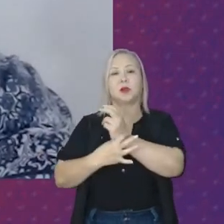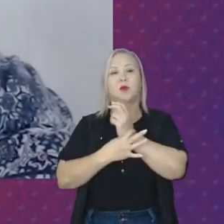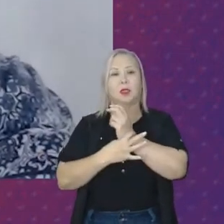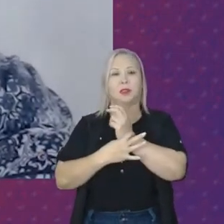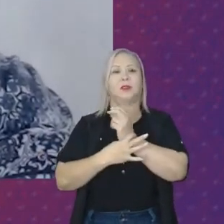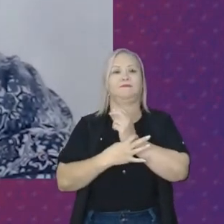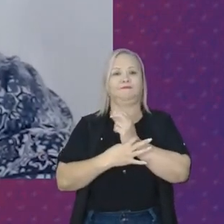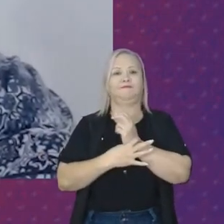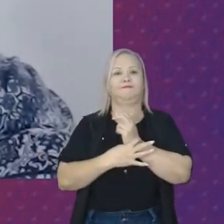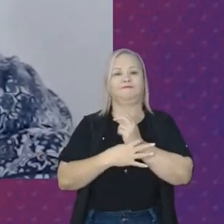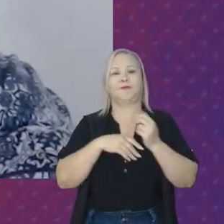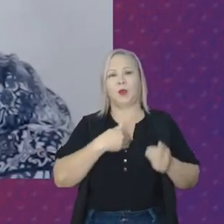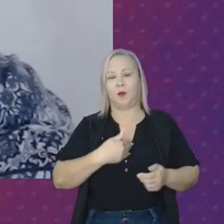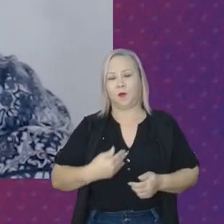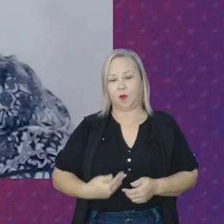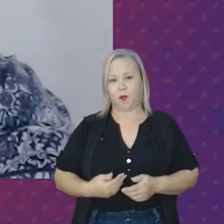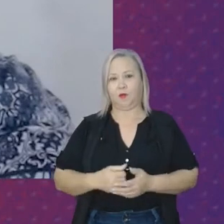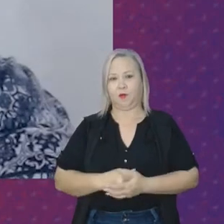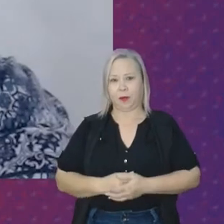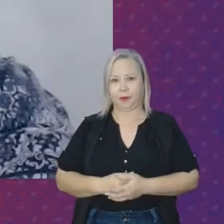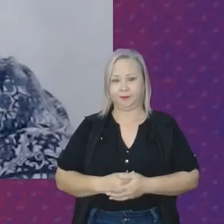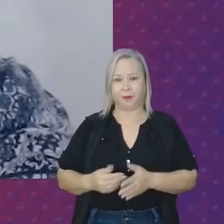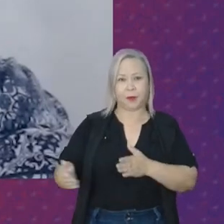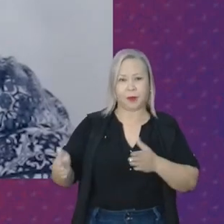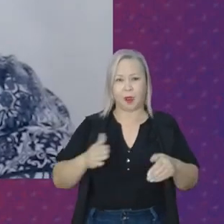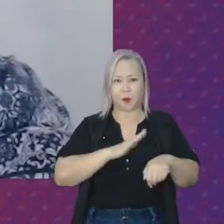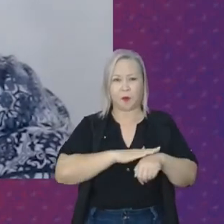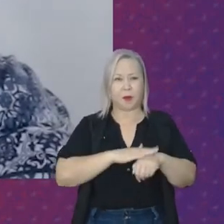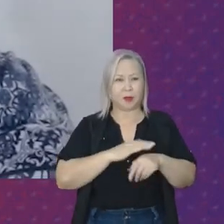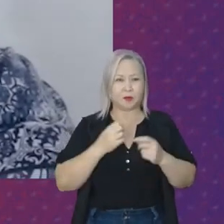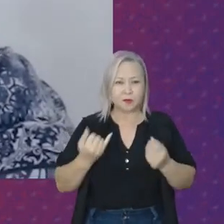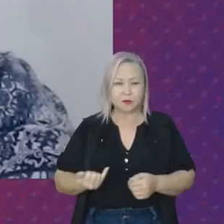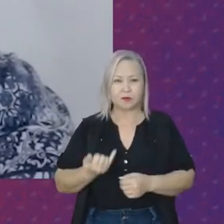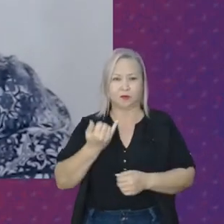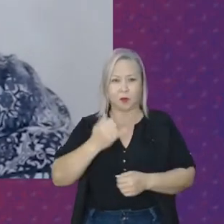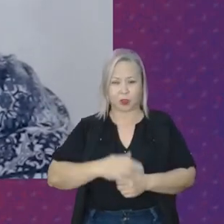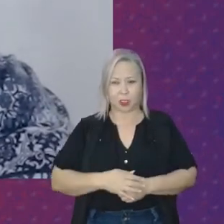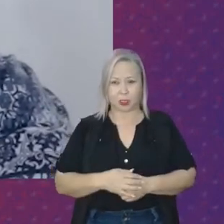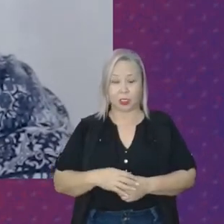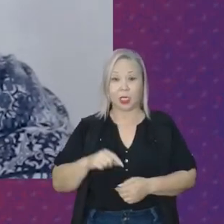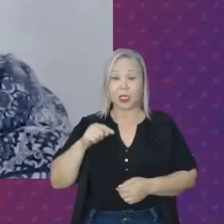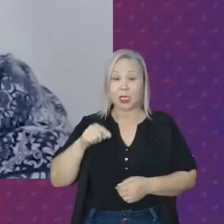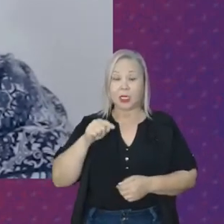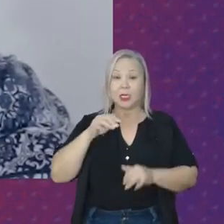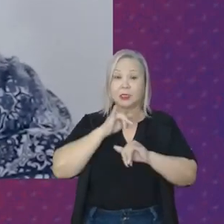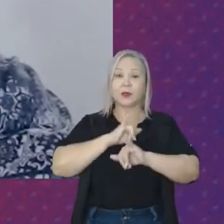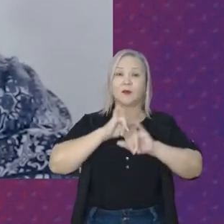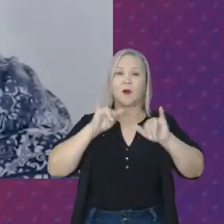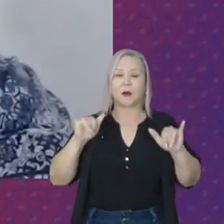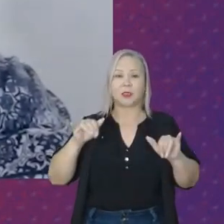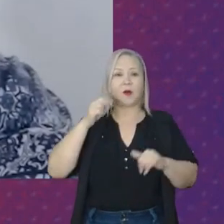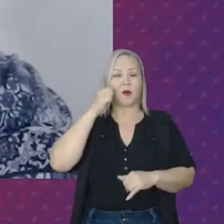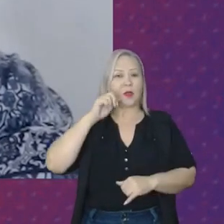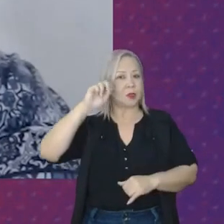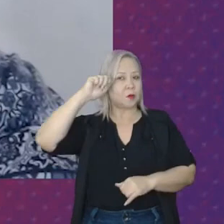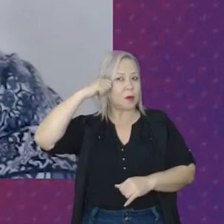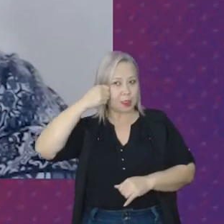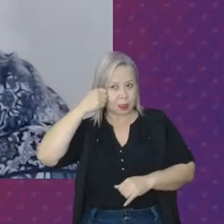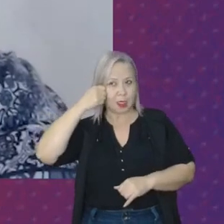muito expressivo, é um aumento muito significativo. Desses dados, né, das mulheres